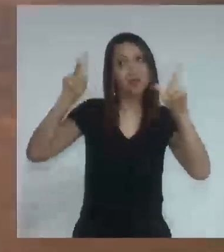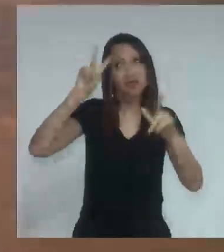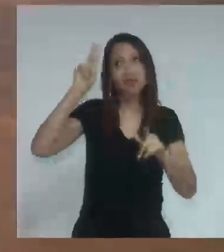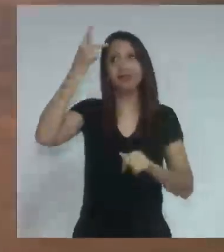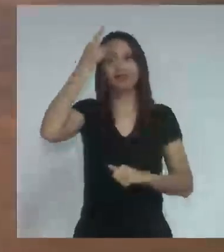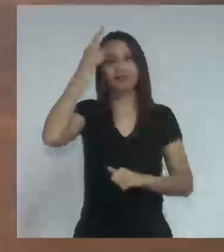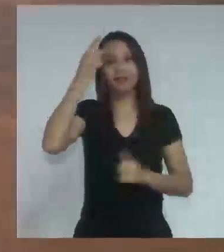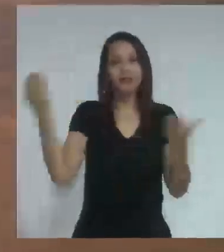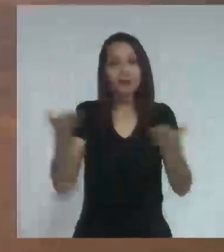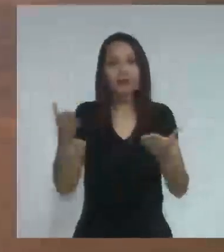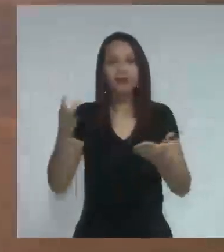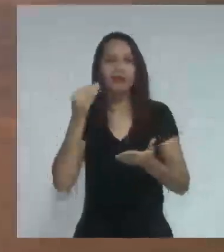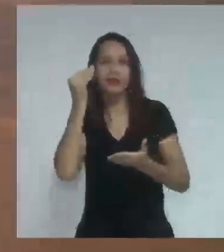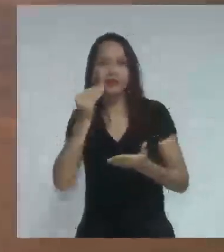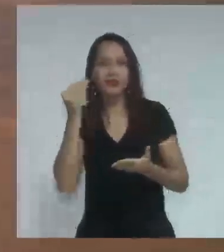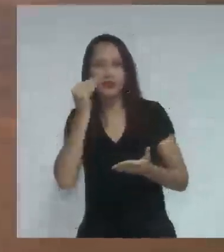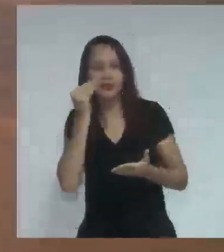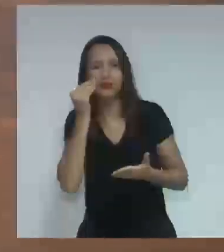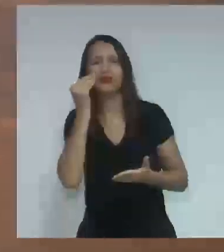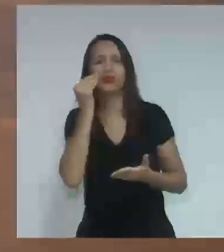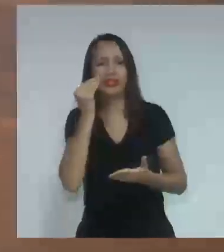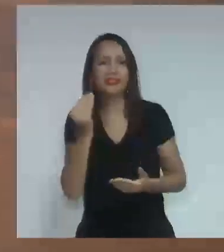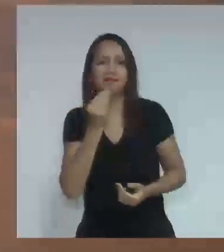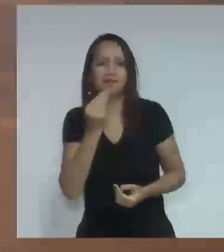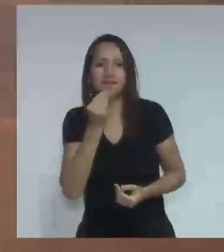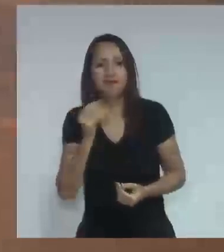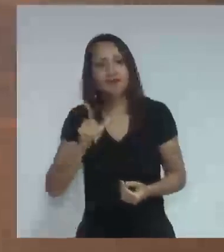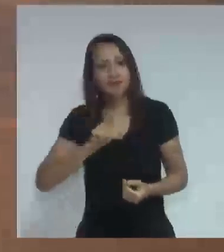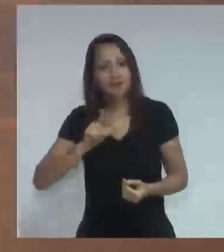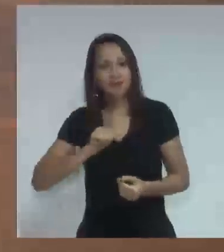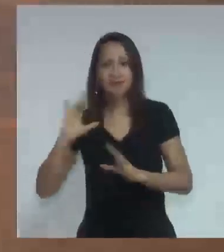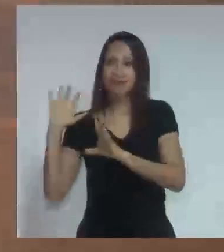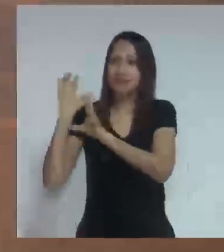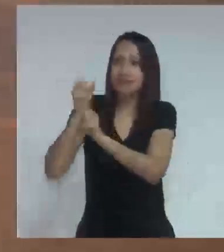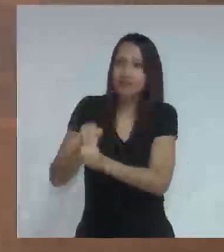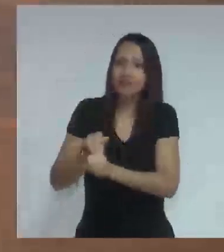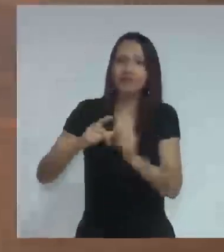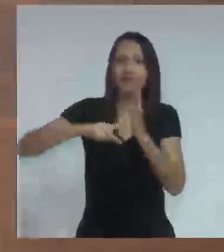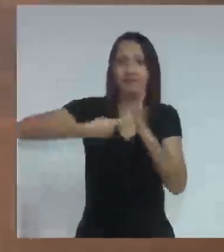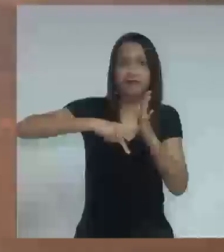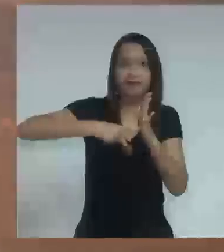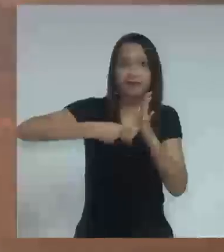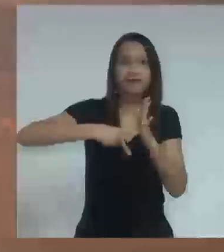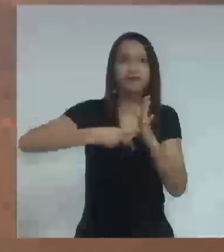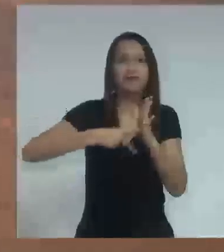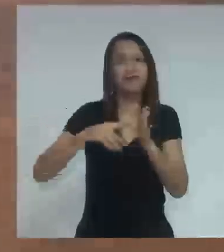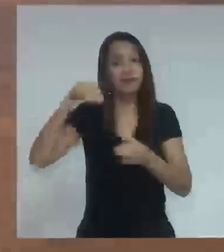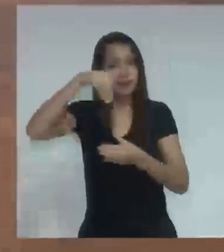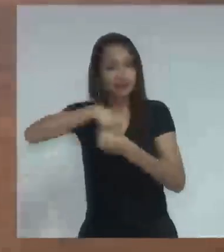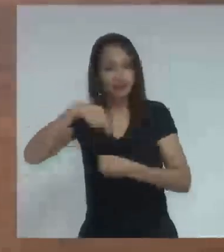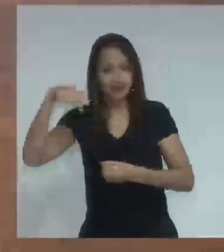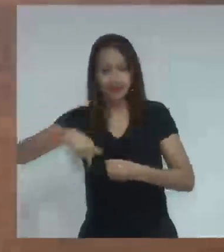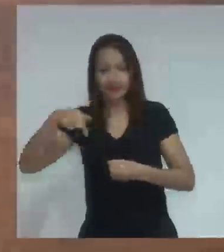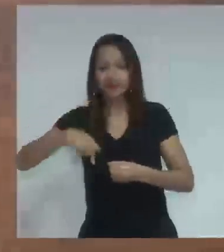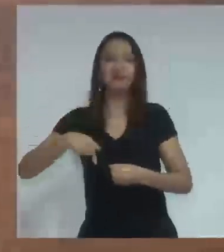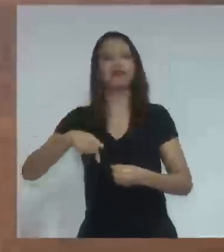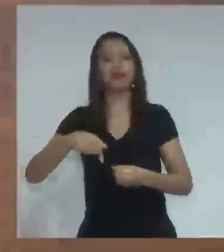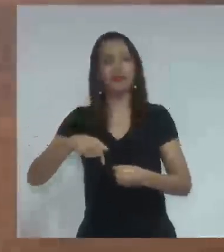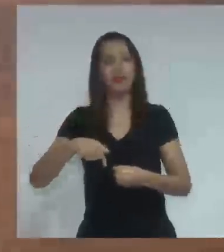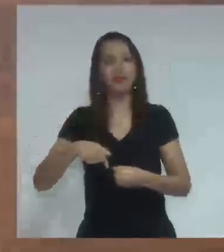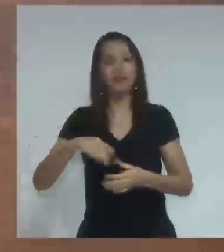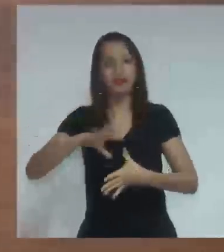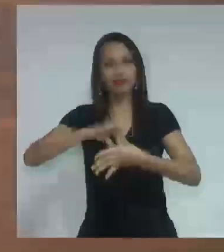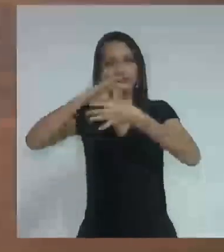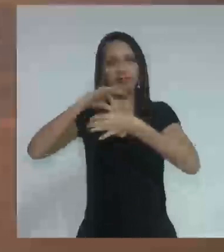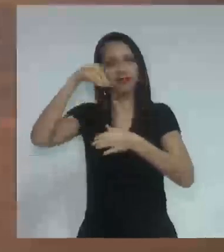Hoje traz toda a sua experiência, toda a sua bagagem que teve no sindicato. E também internamente, que ele é um